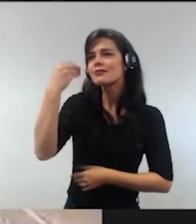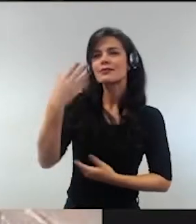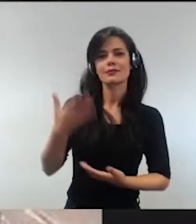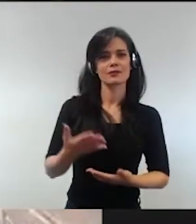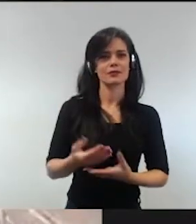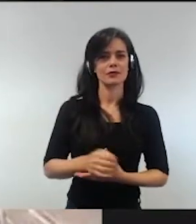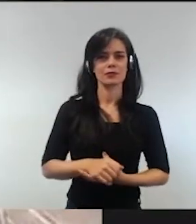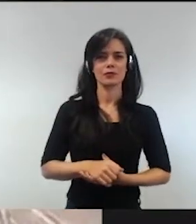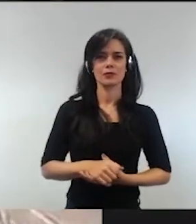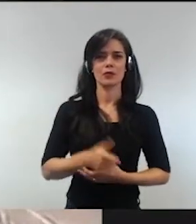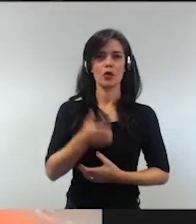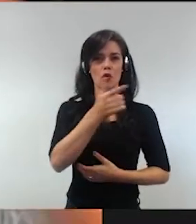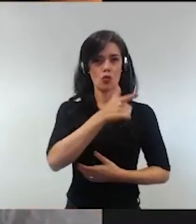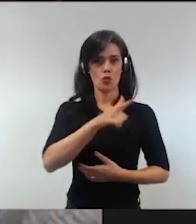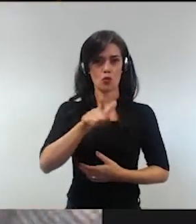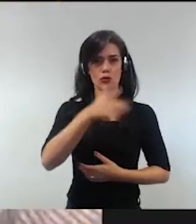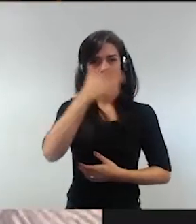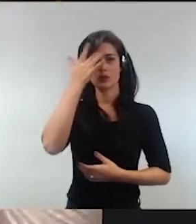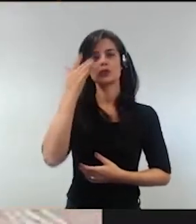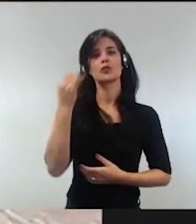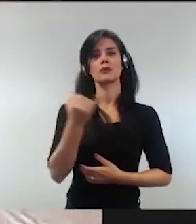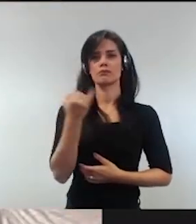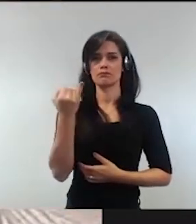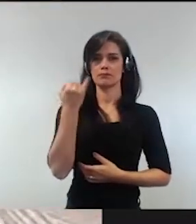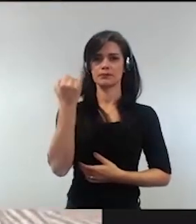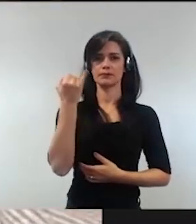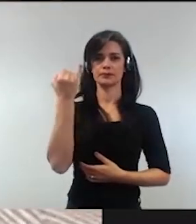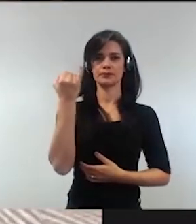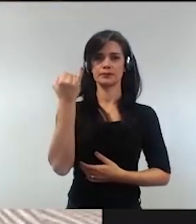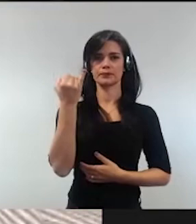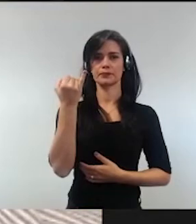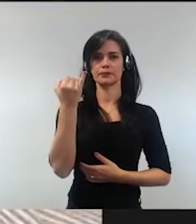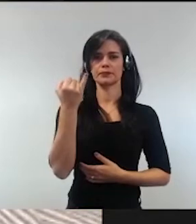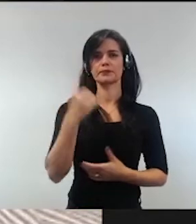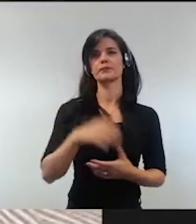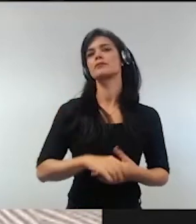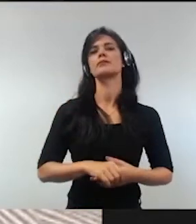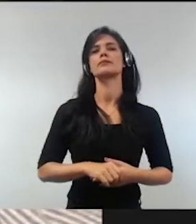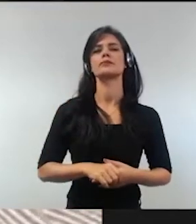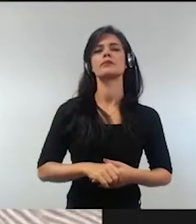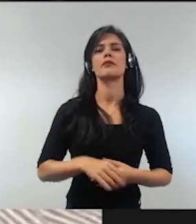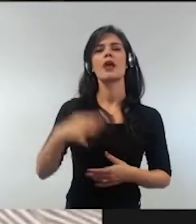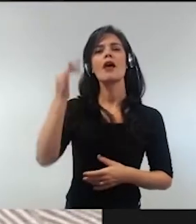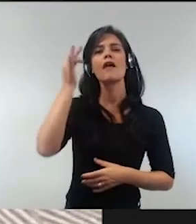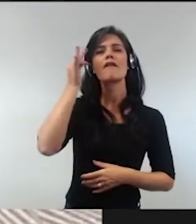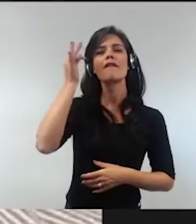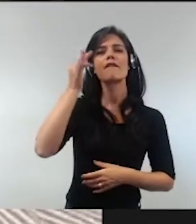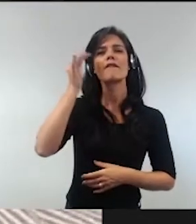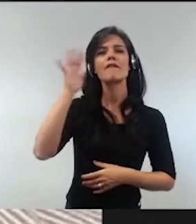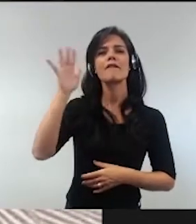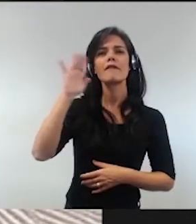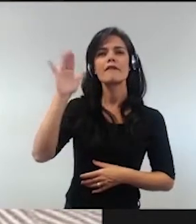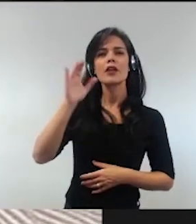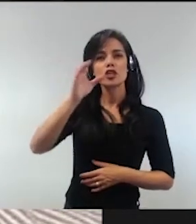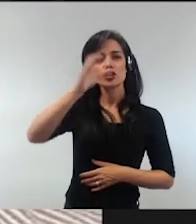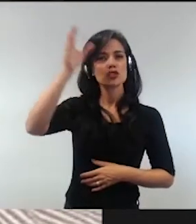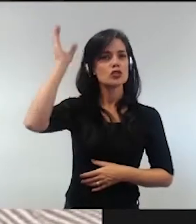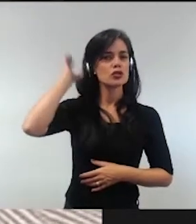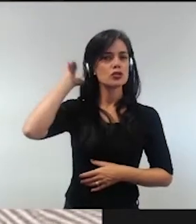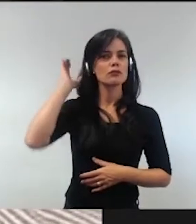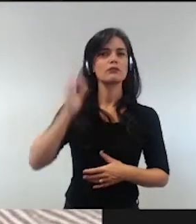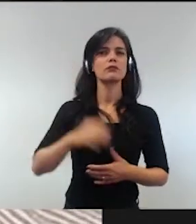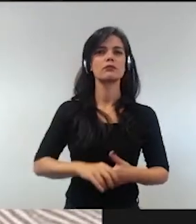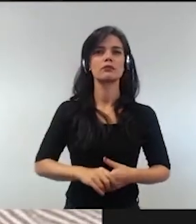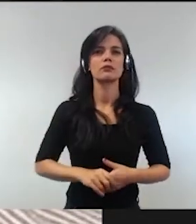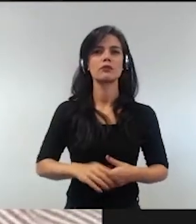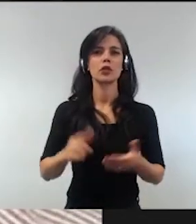Um outro personagem importante nesse mundo da filosofia, o Noam Chomsky, né?